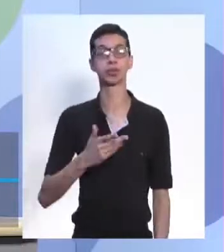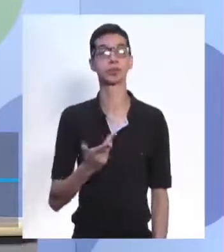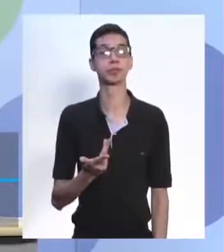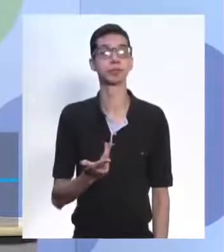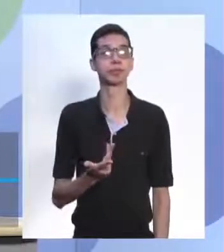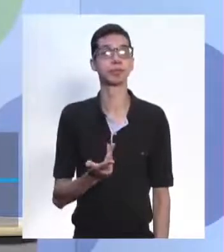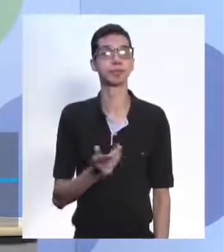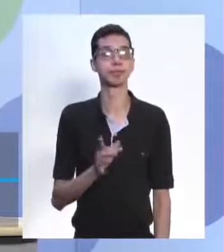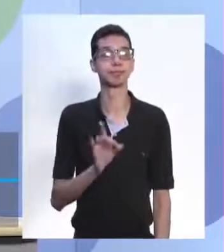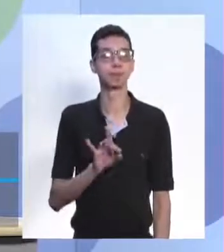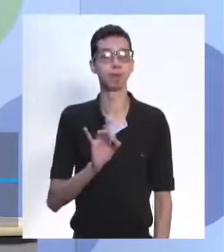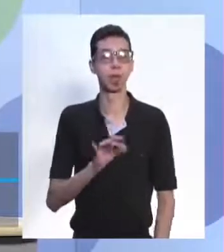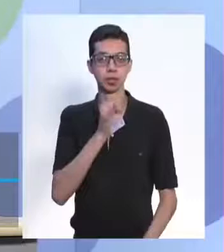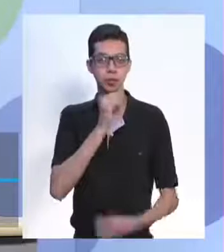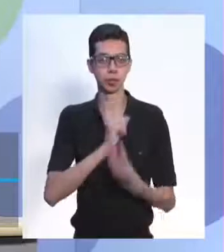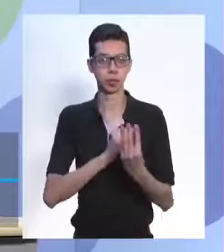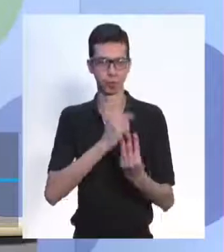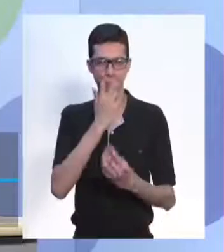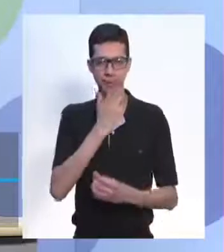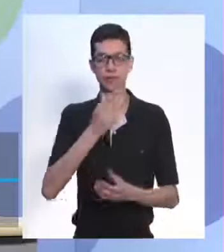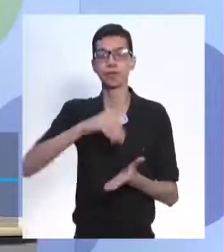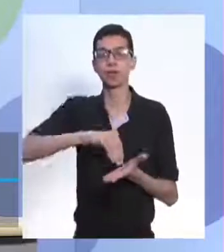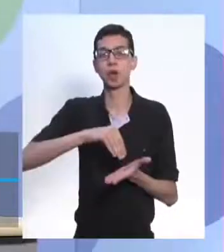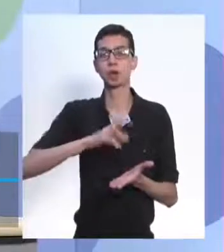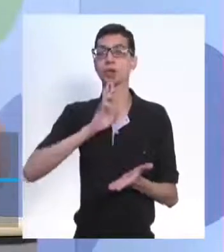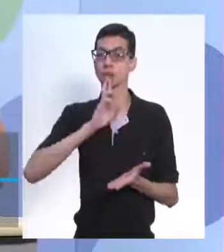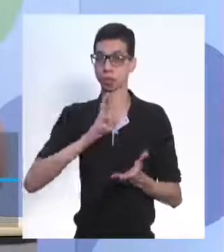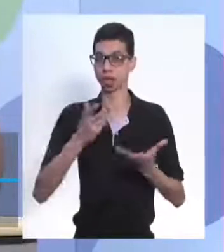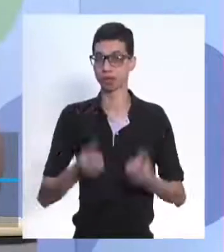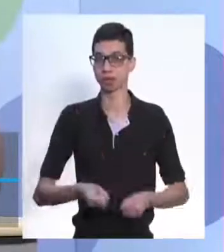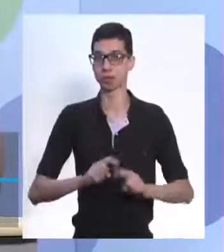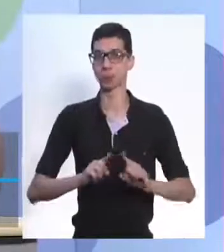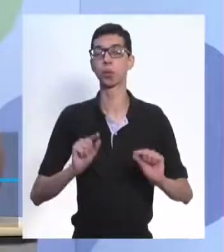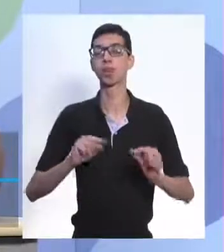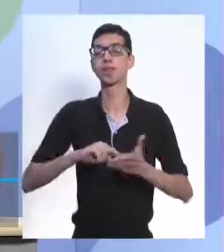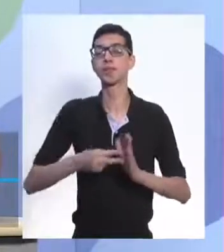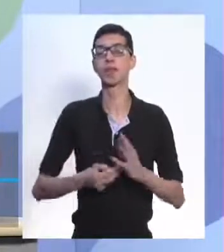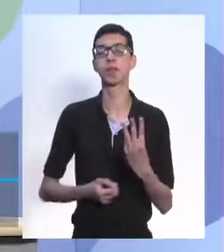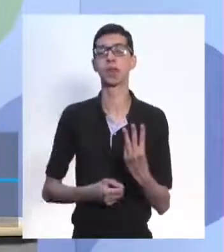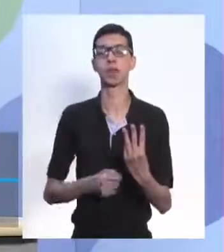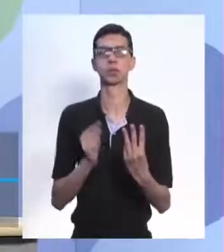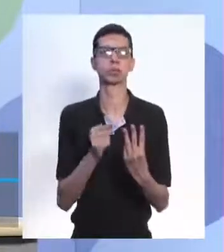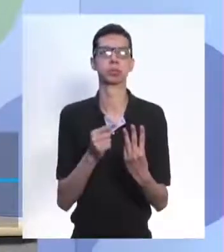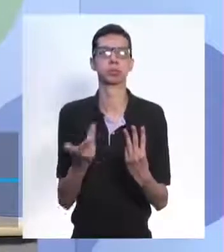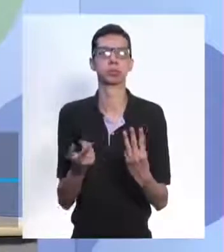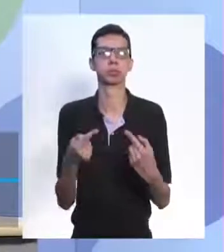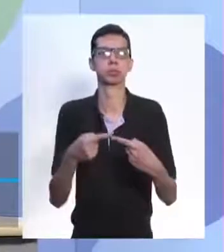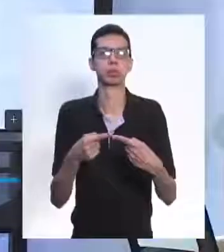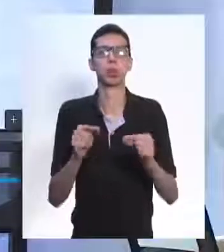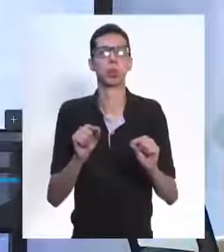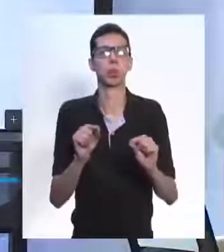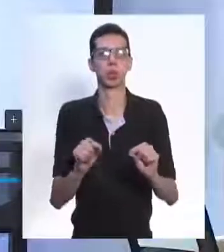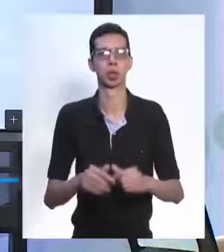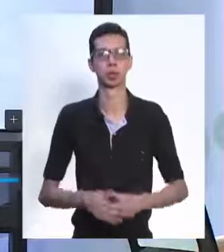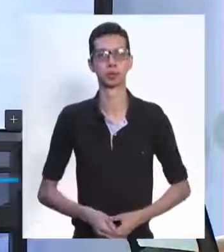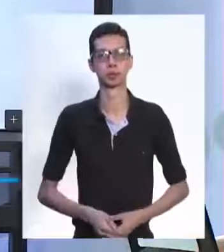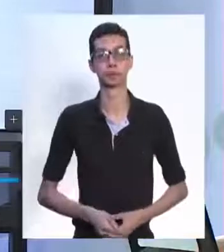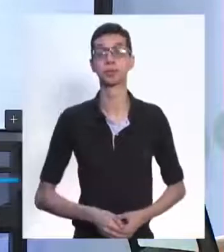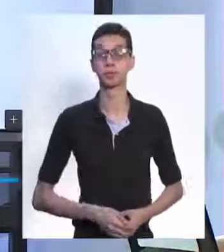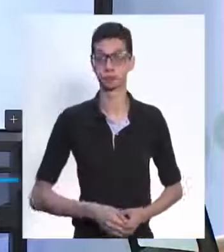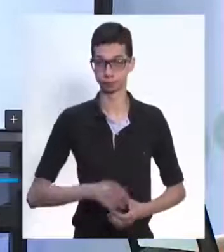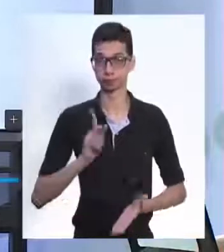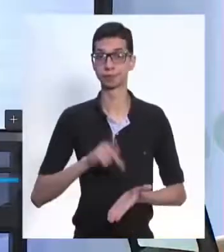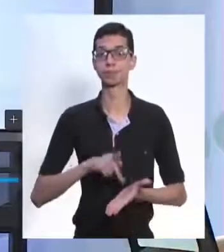resposta, mas ficou faltando, de repente, falar o que é esse 3 nesse contexto, né? Isso mesmo. Nessa relação aí é